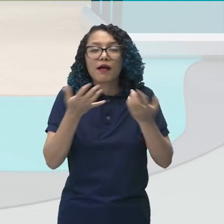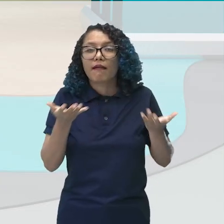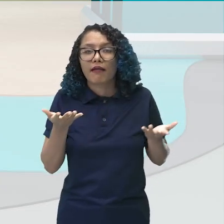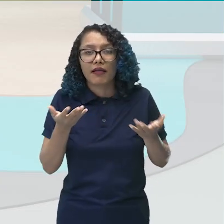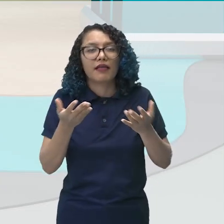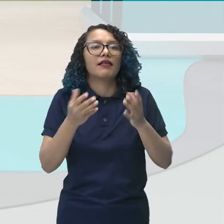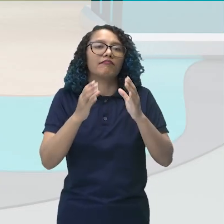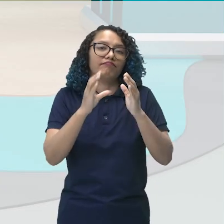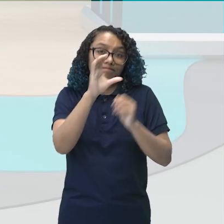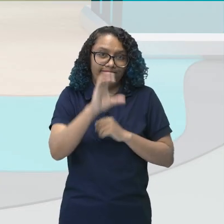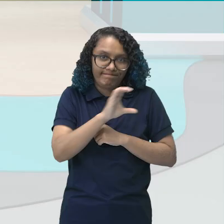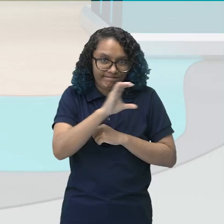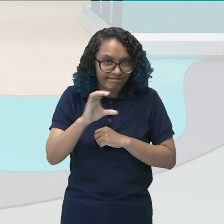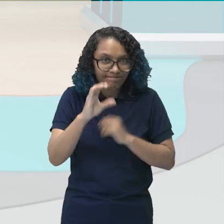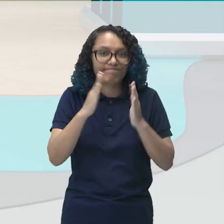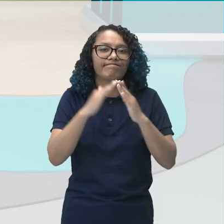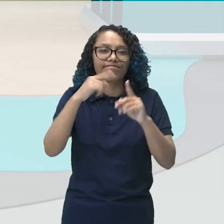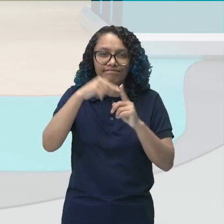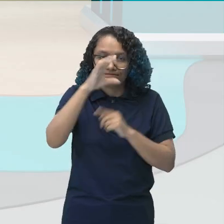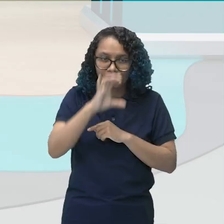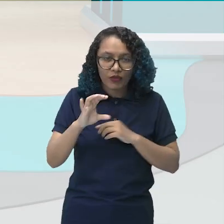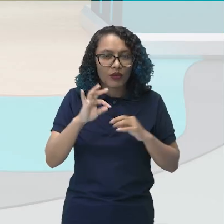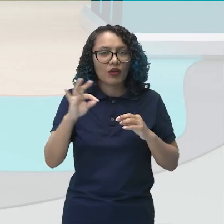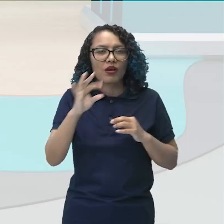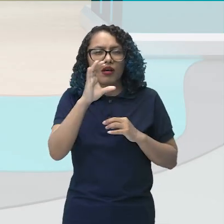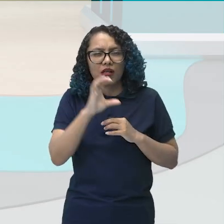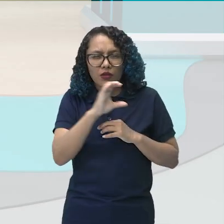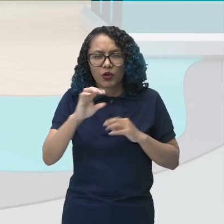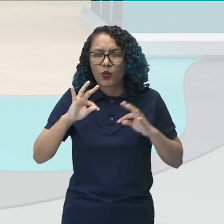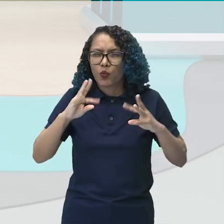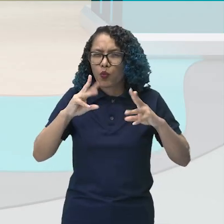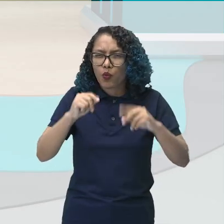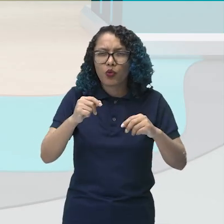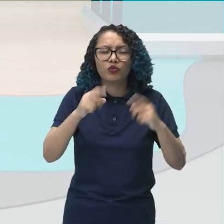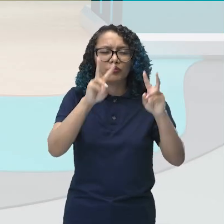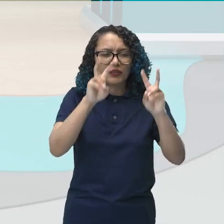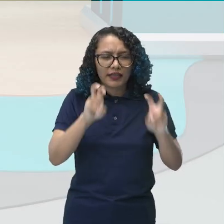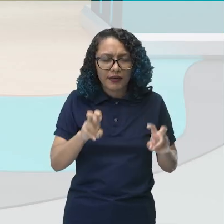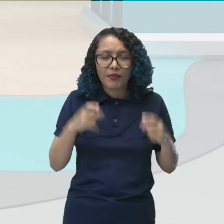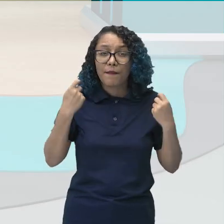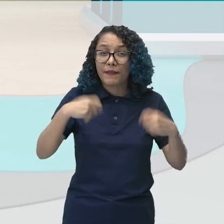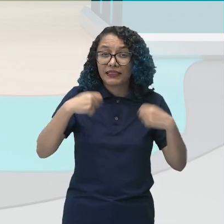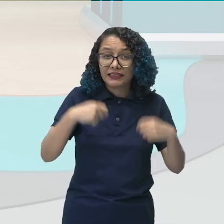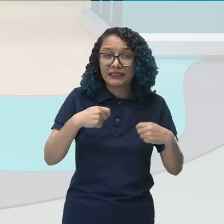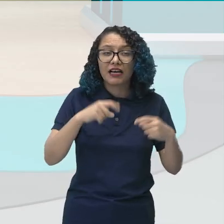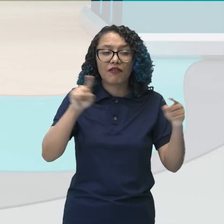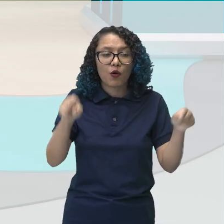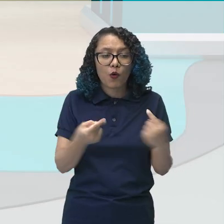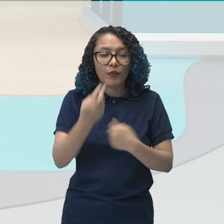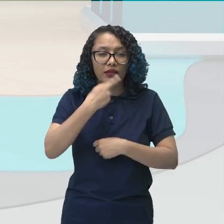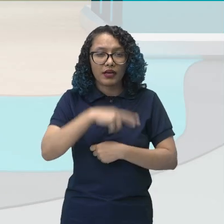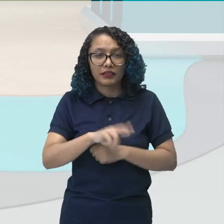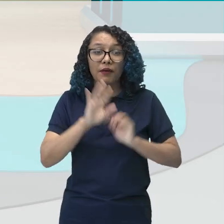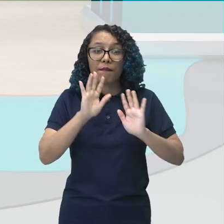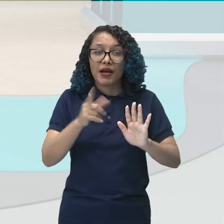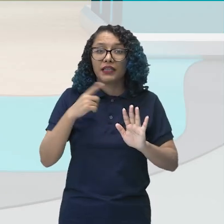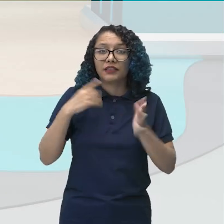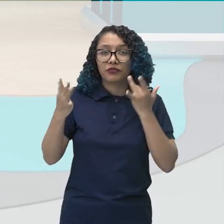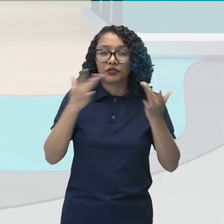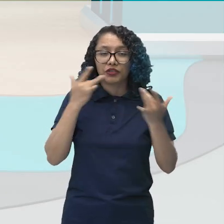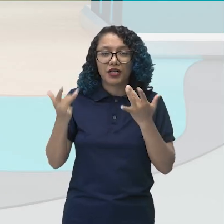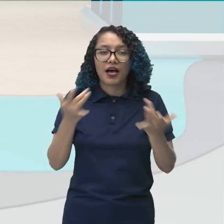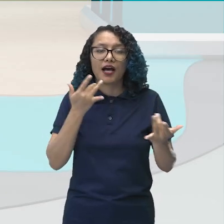igreja. Então, todos os temas deveriam ser religiosos. Só que existia esses teatros de ruas, que era o